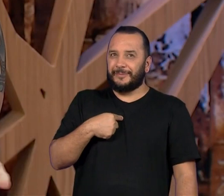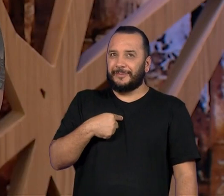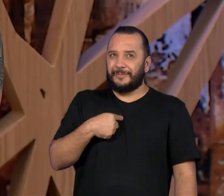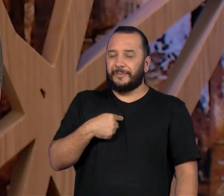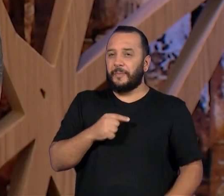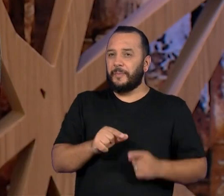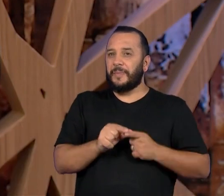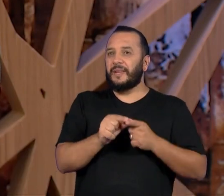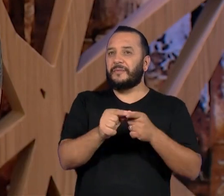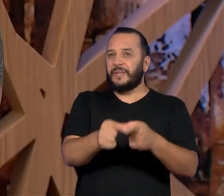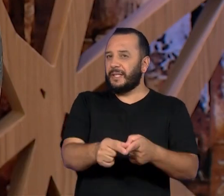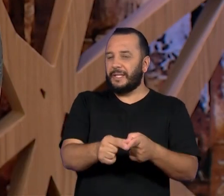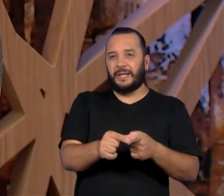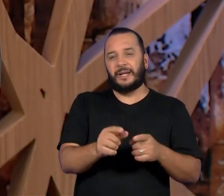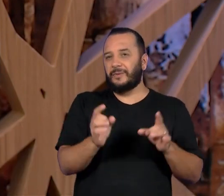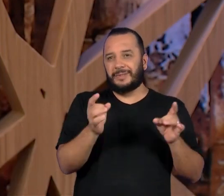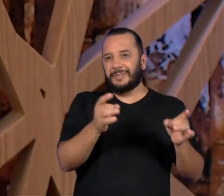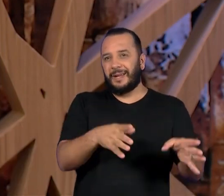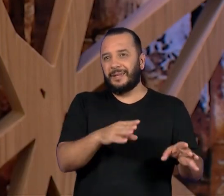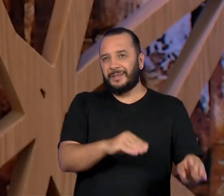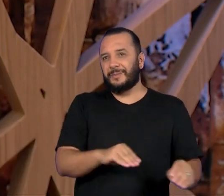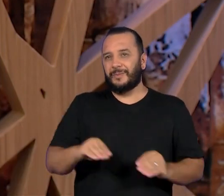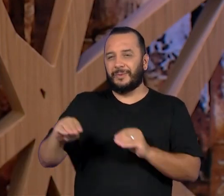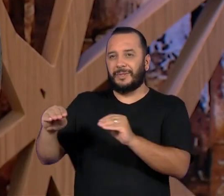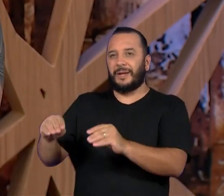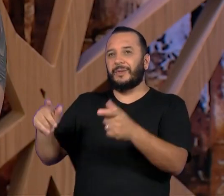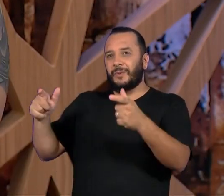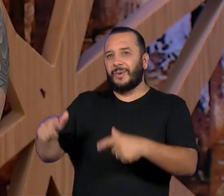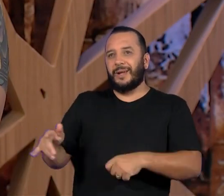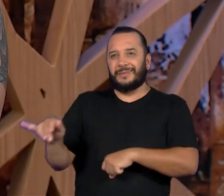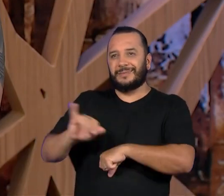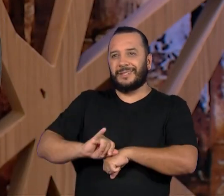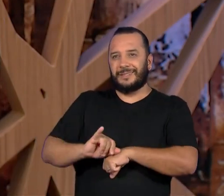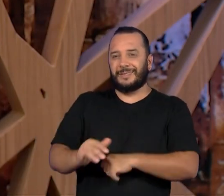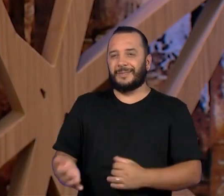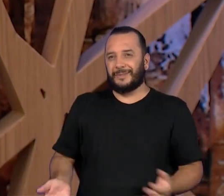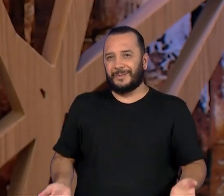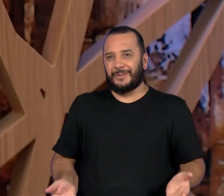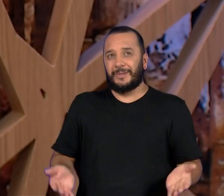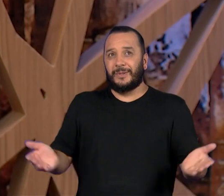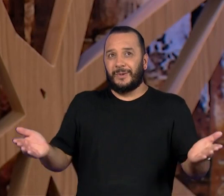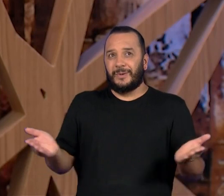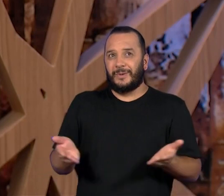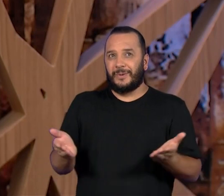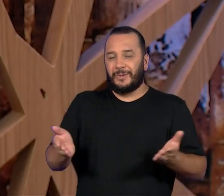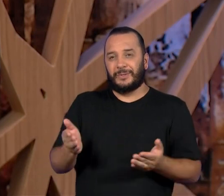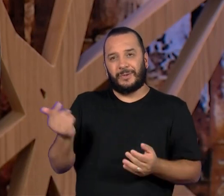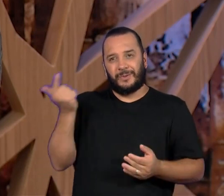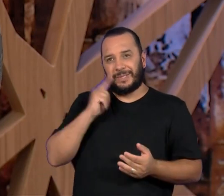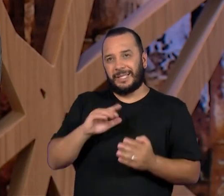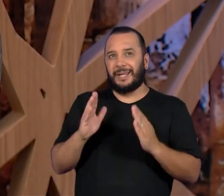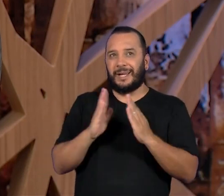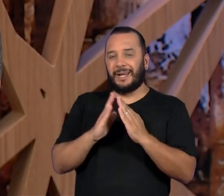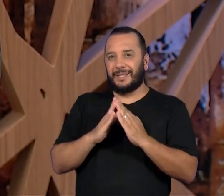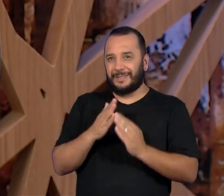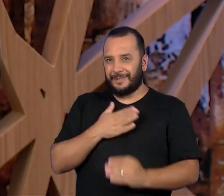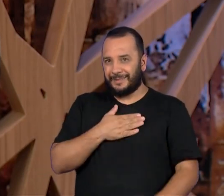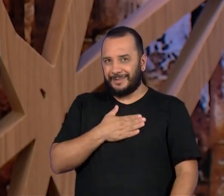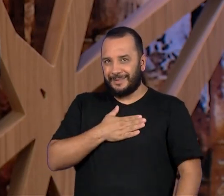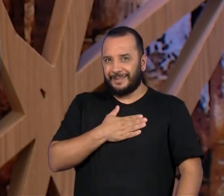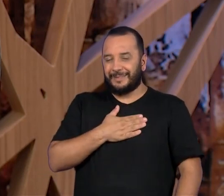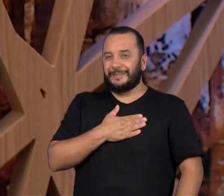da periferia para morar num bairro mais central, hoje de conseguir a minha casa própria, de dar